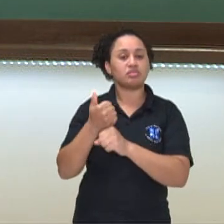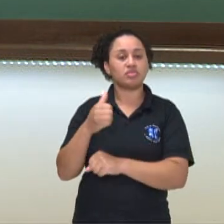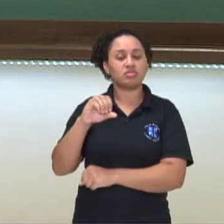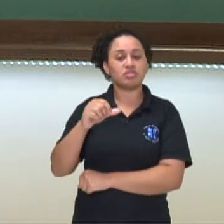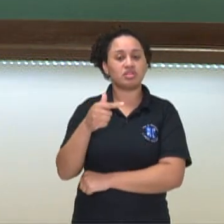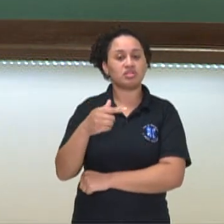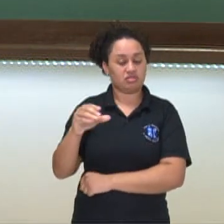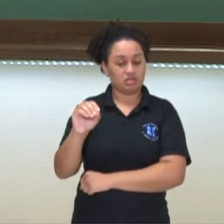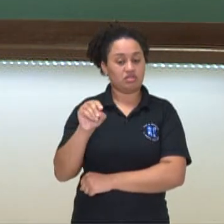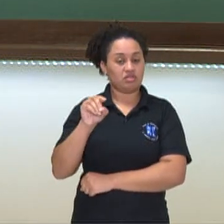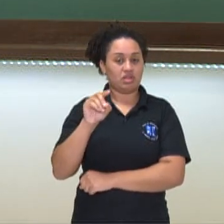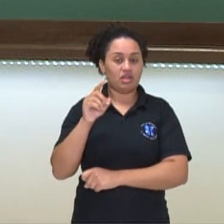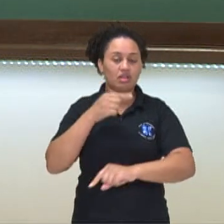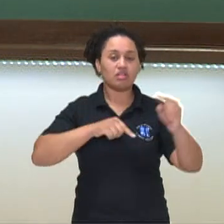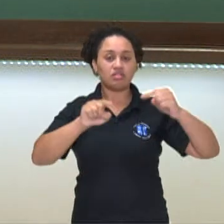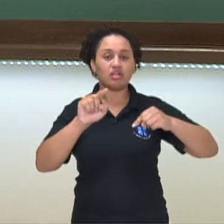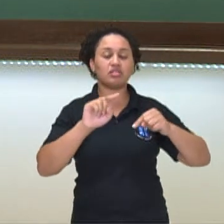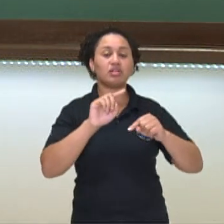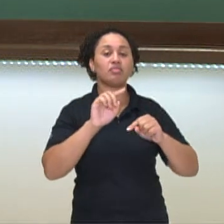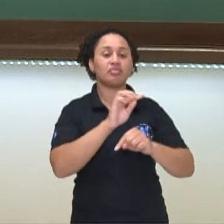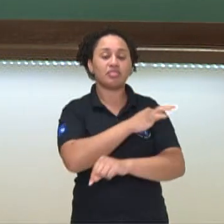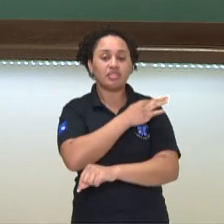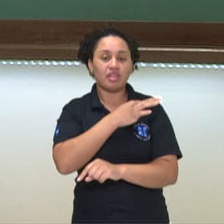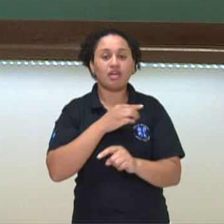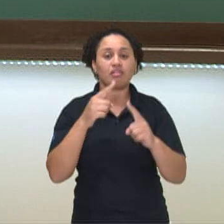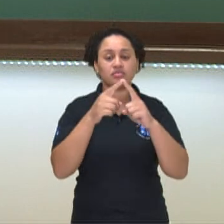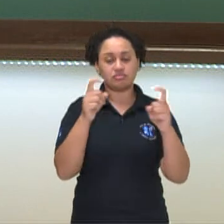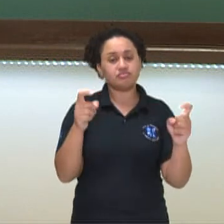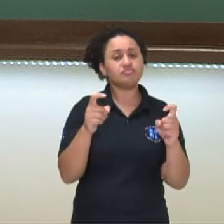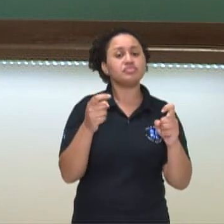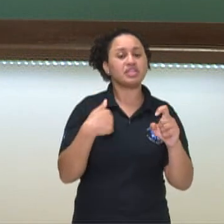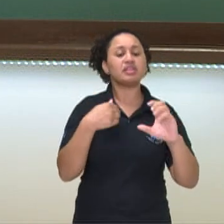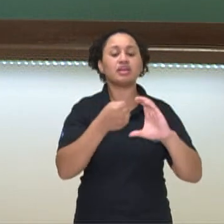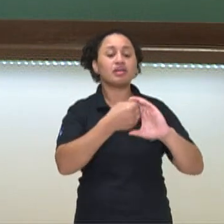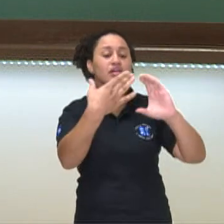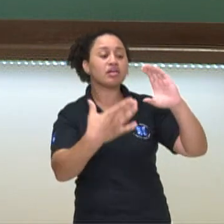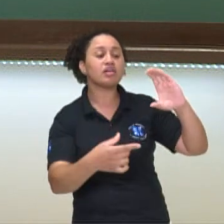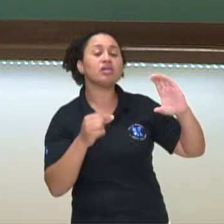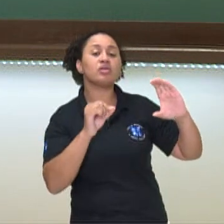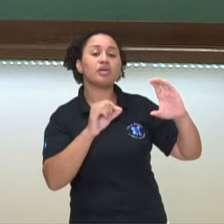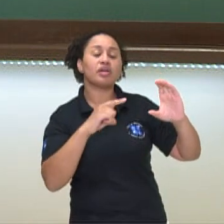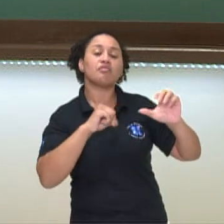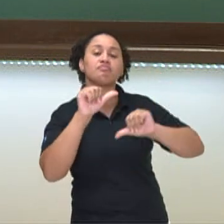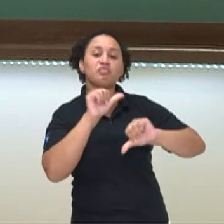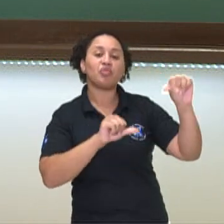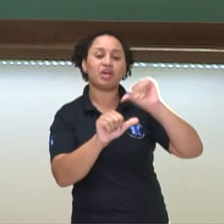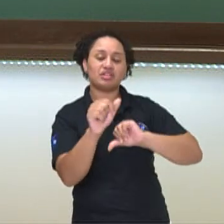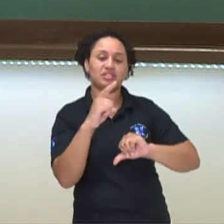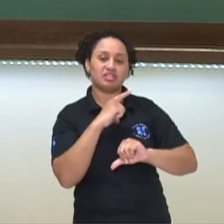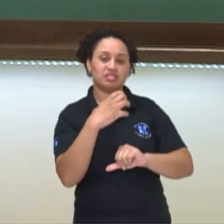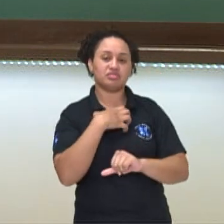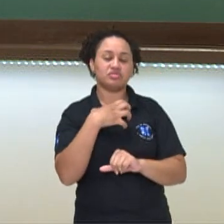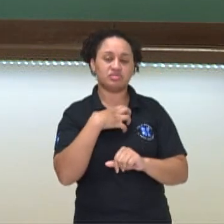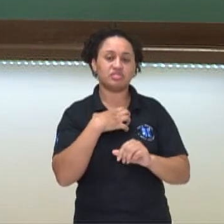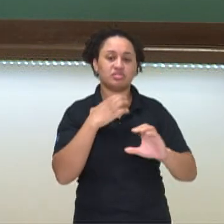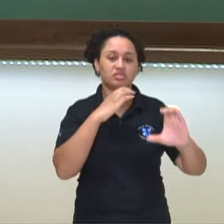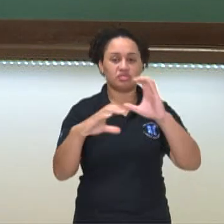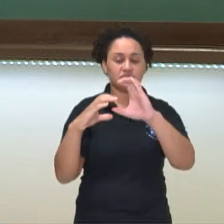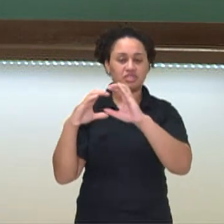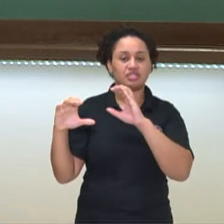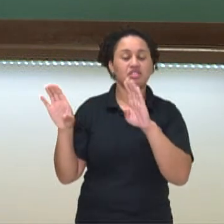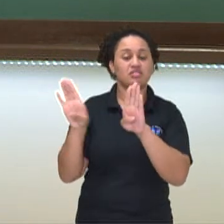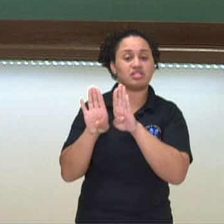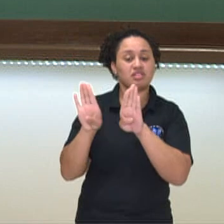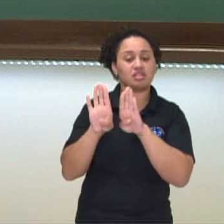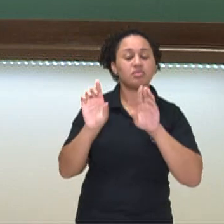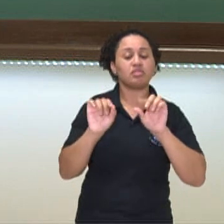revolução técnico-científico-informacional, aquela que se caracterizou pelas mudanças nos meios de comunicação e na